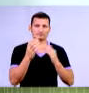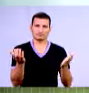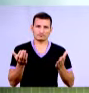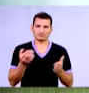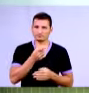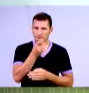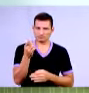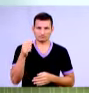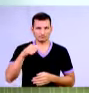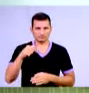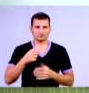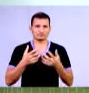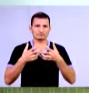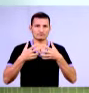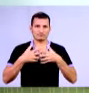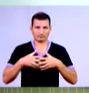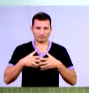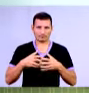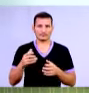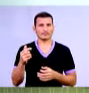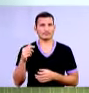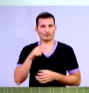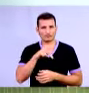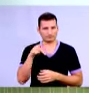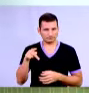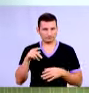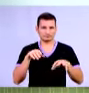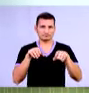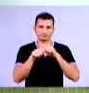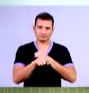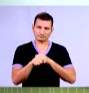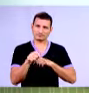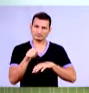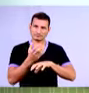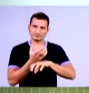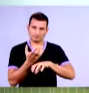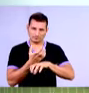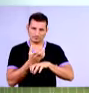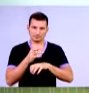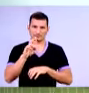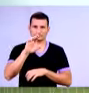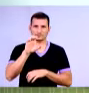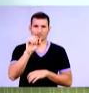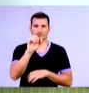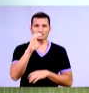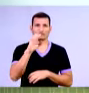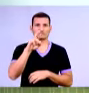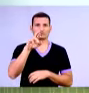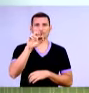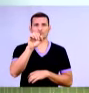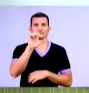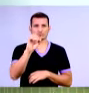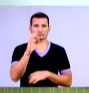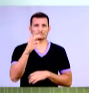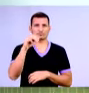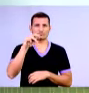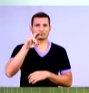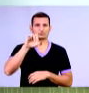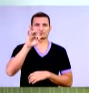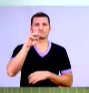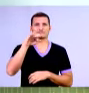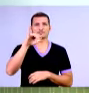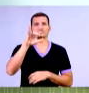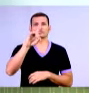aqui também no IFRO, eu serei o professor formador desta disciplina de recursos multimídia. Mas conosco também estará